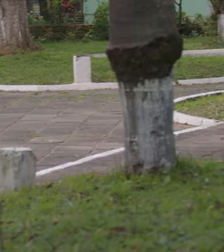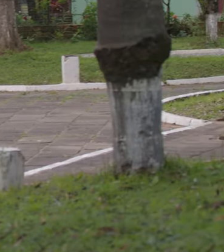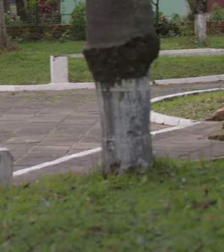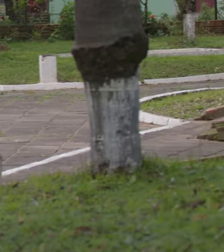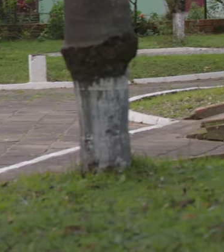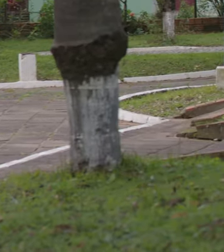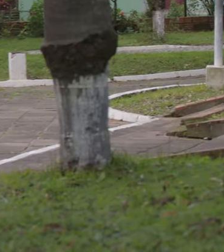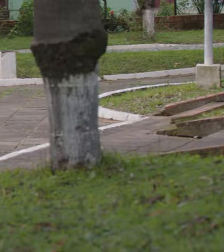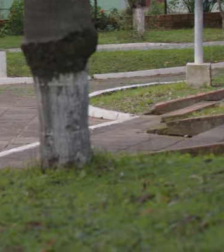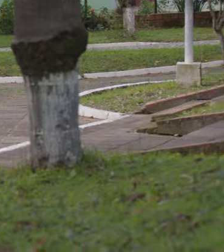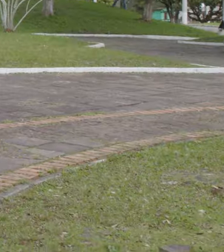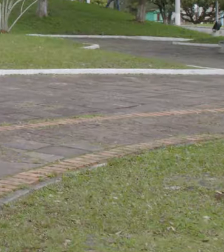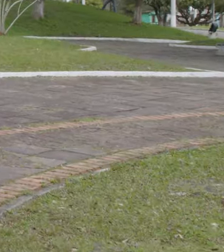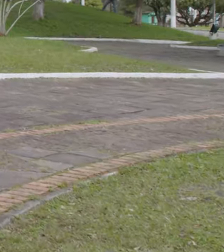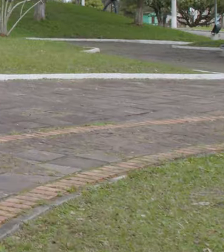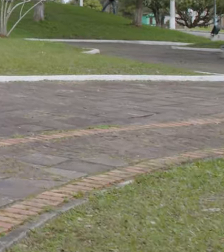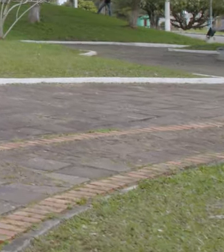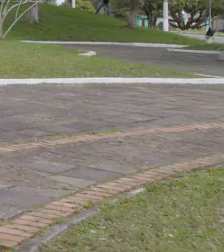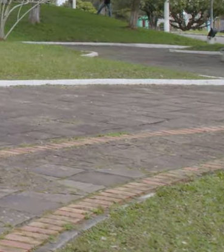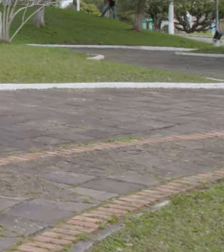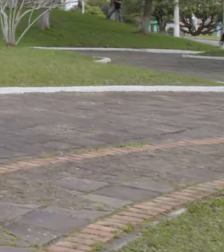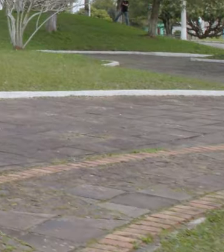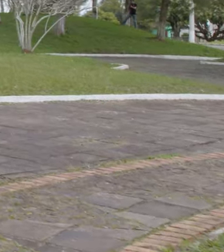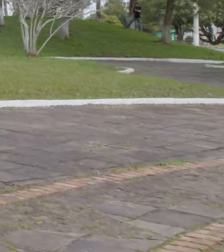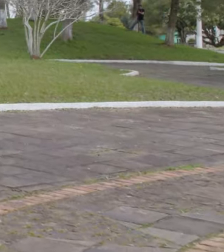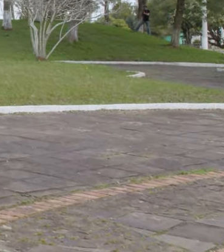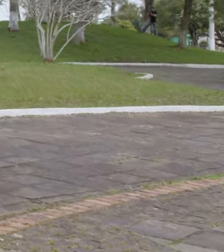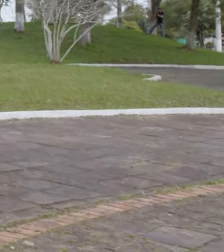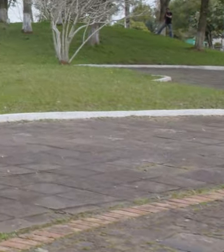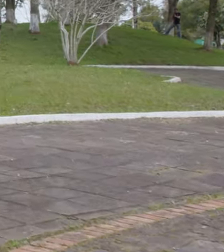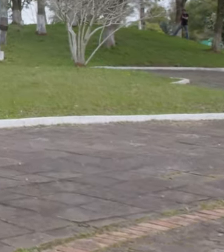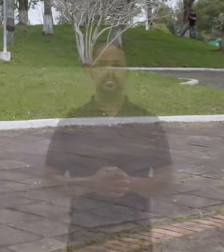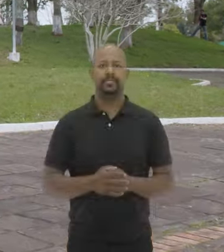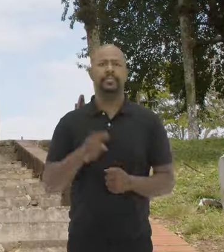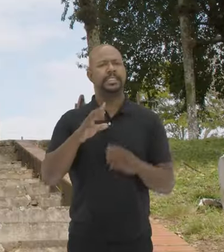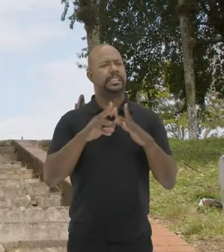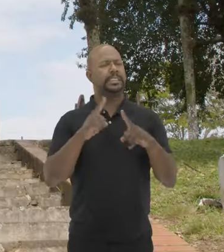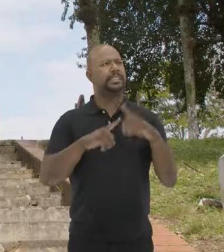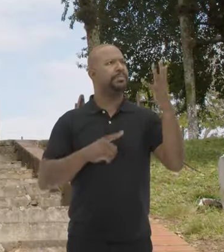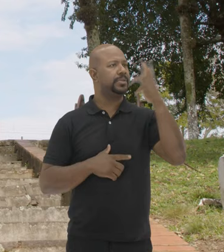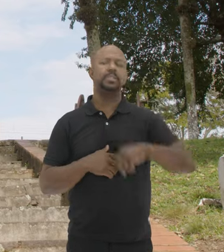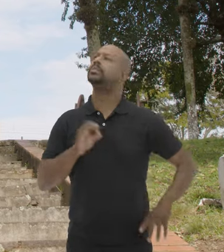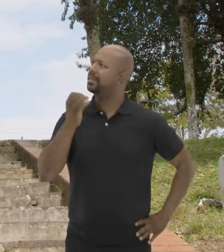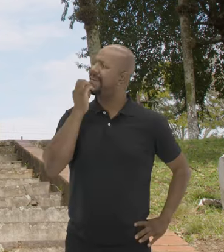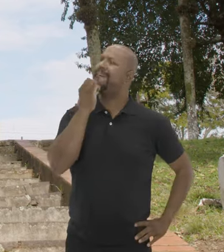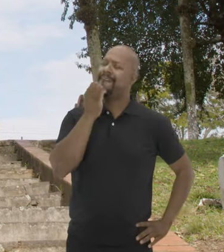e a cruz São vazadas ficando desenhado somente os contornos e silhuetas dos personagens os três se aproximam de uma igreja simples